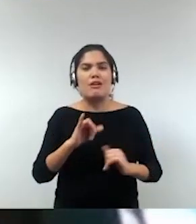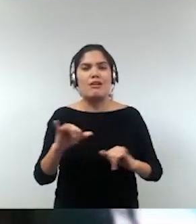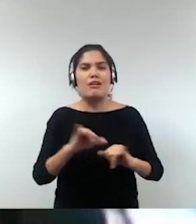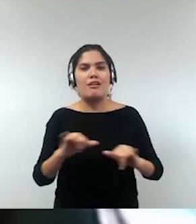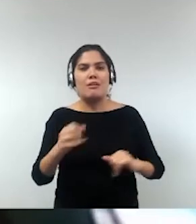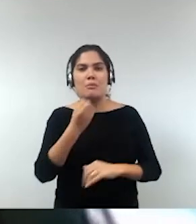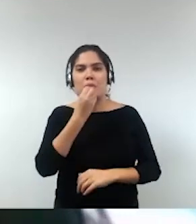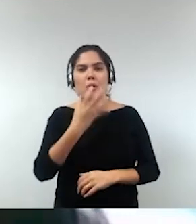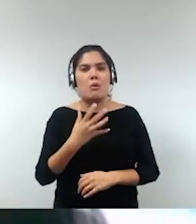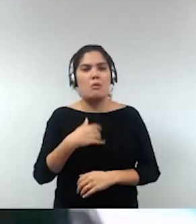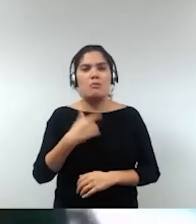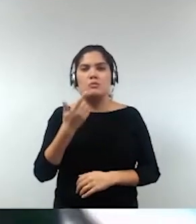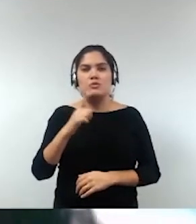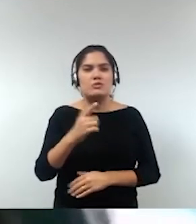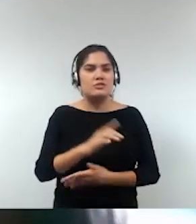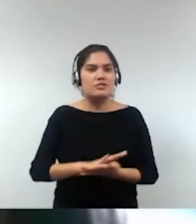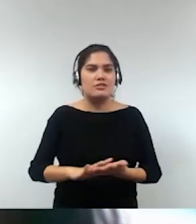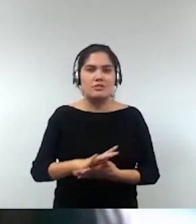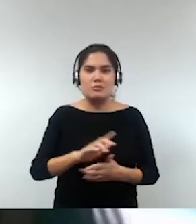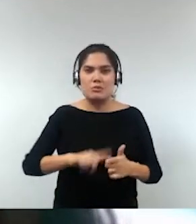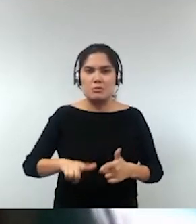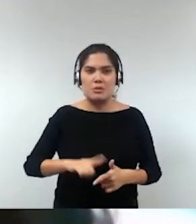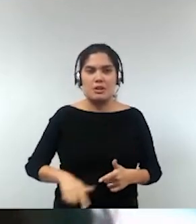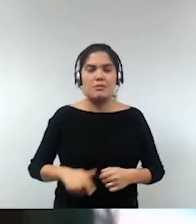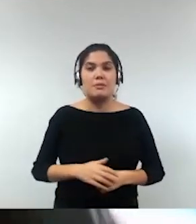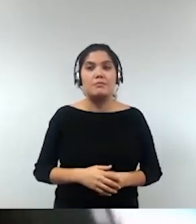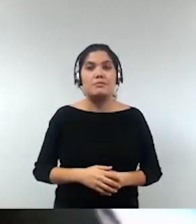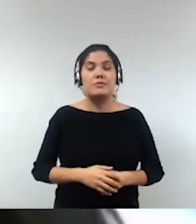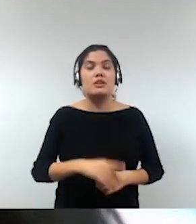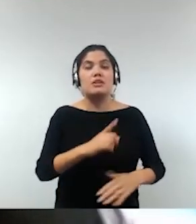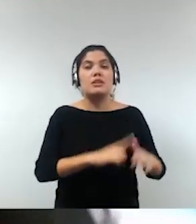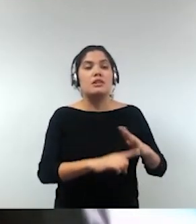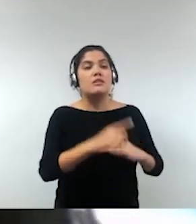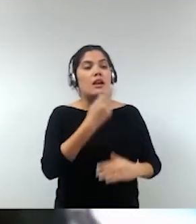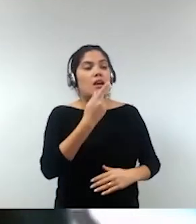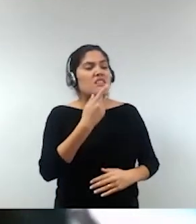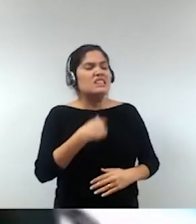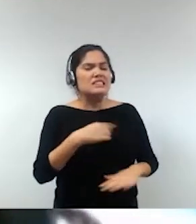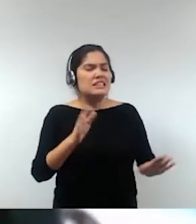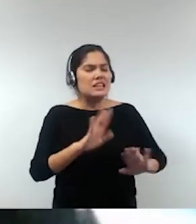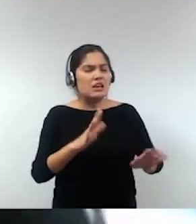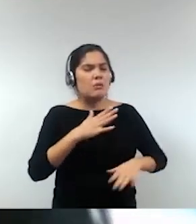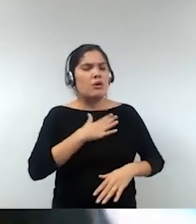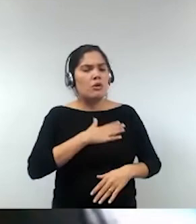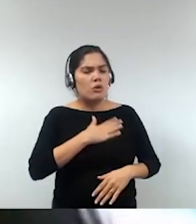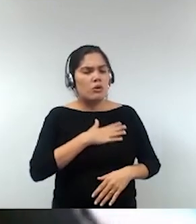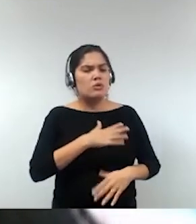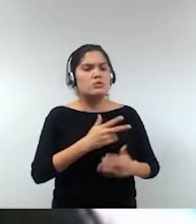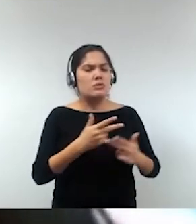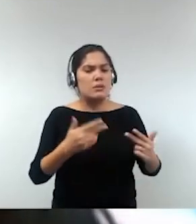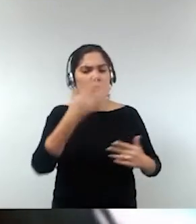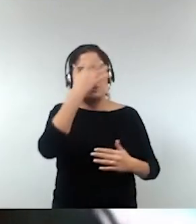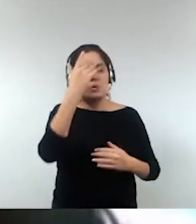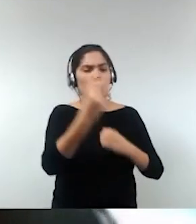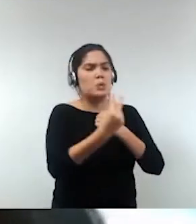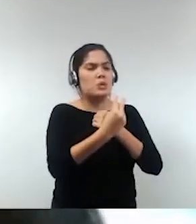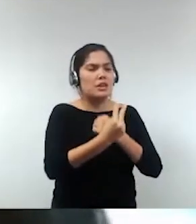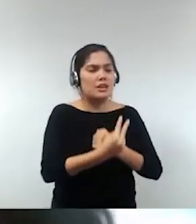não tinha tido nenhum grande problema. E aí o cliente fala, não, mas a gente gostou desse negócio que tem alguém